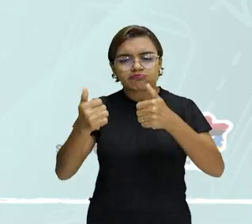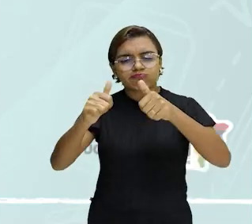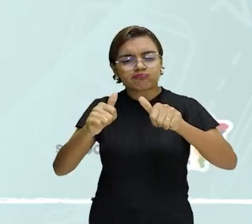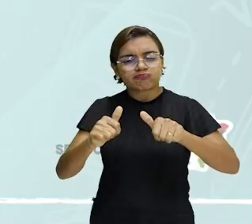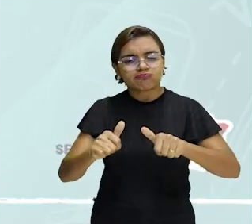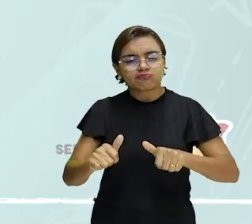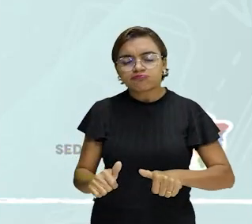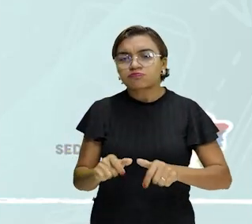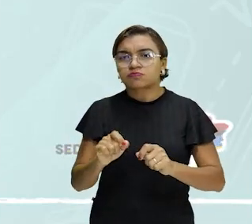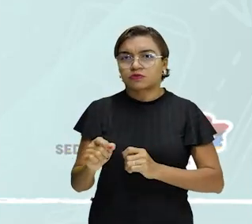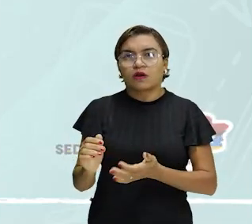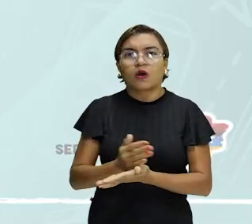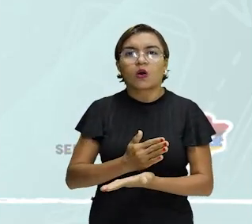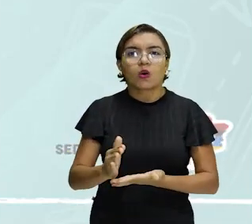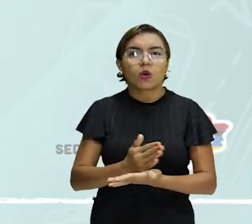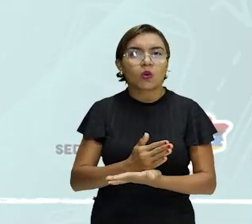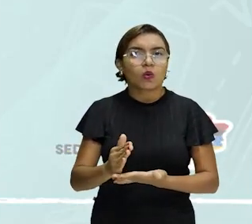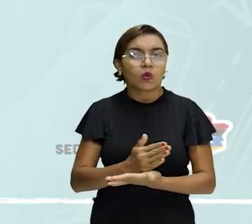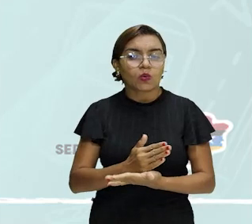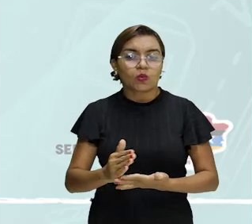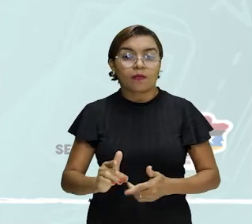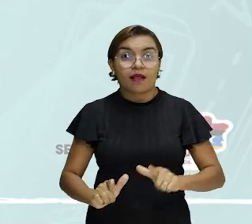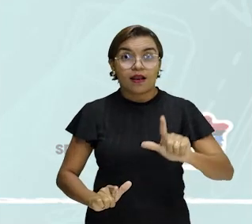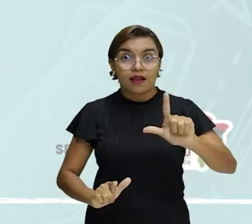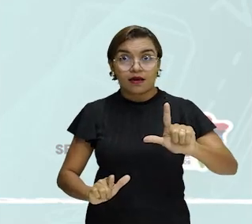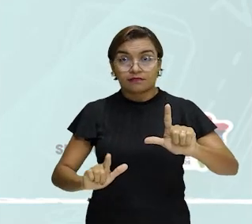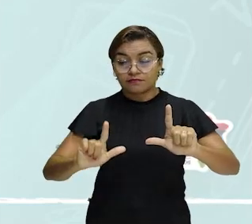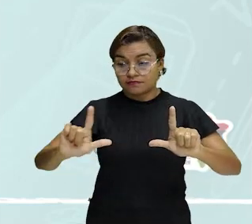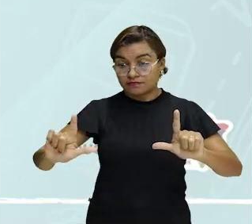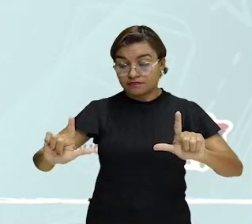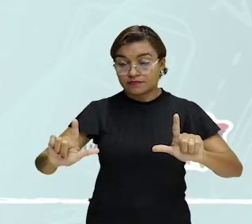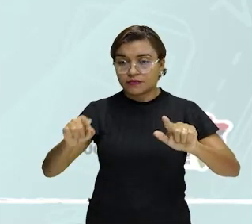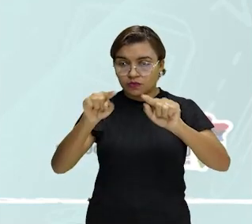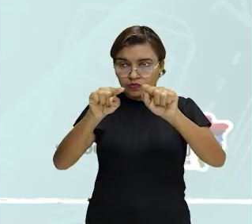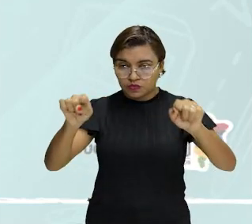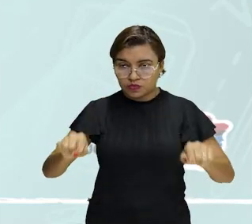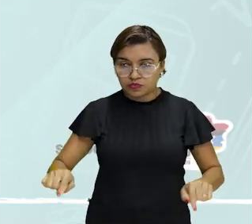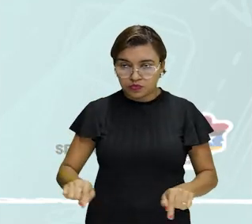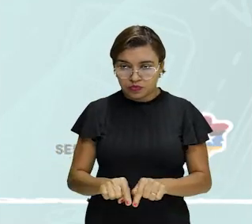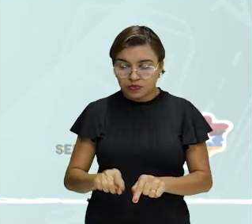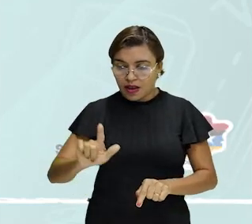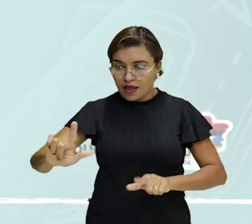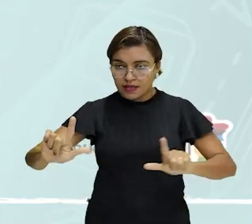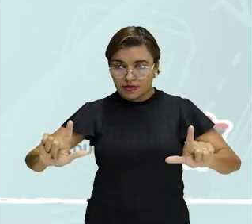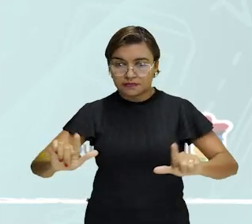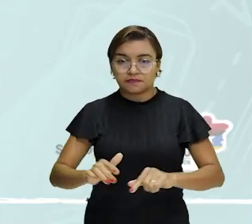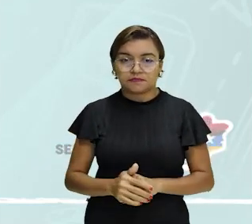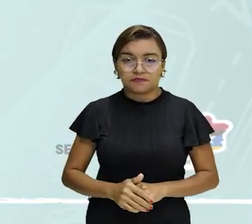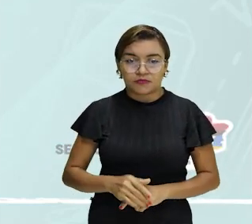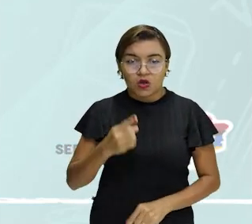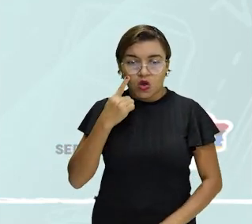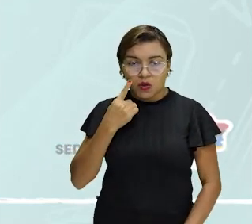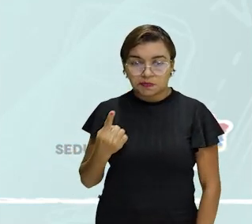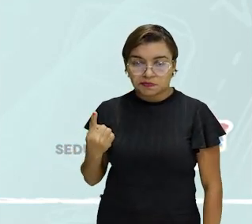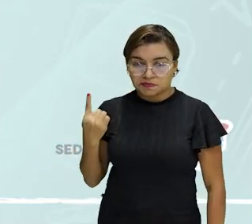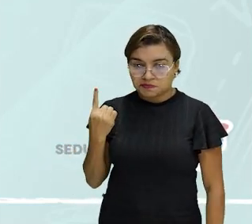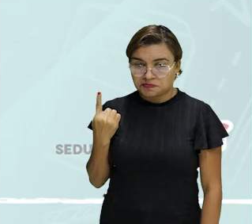Como eu disse para você, vamos começar com uma situação contextualizada. Para essa situação, nós temos o seguinte,